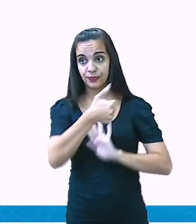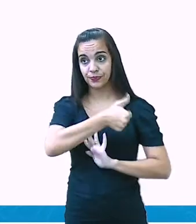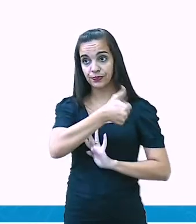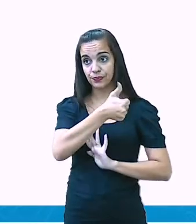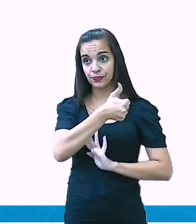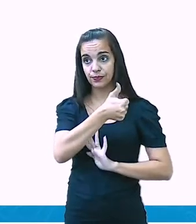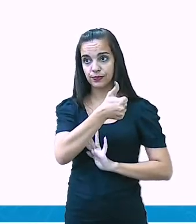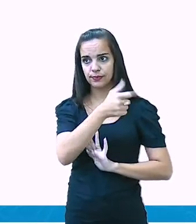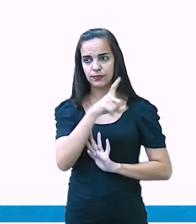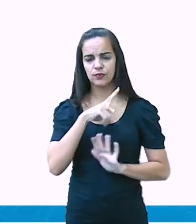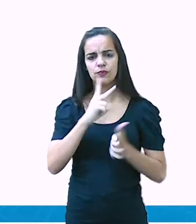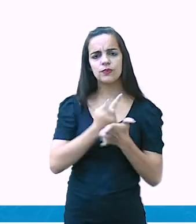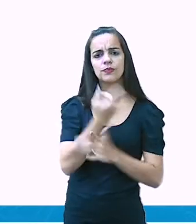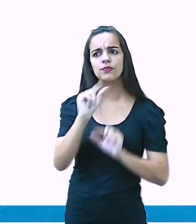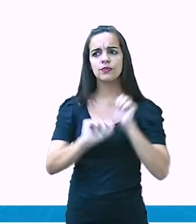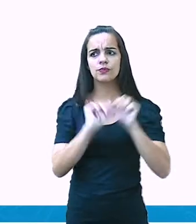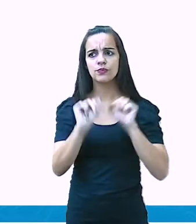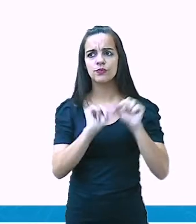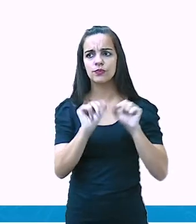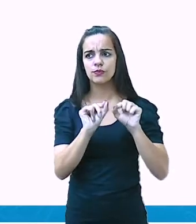está acontecendo?